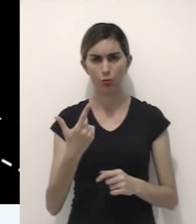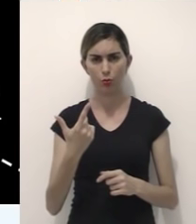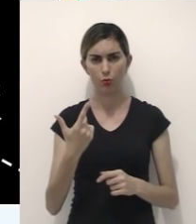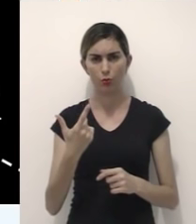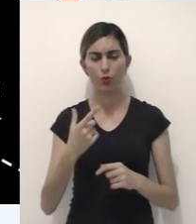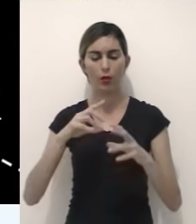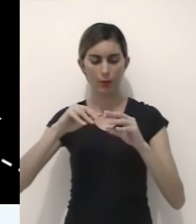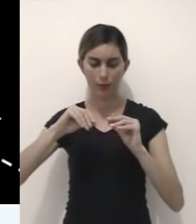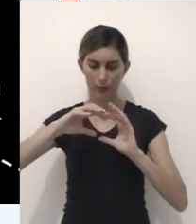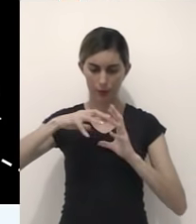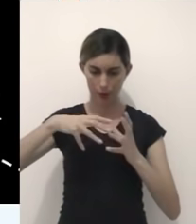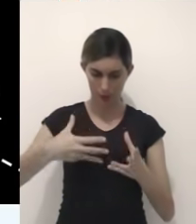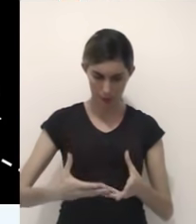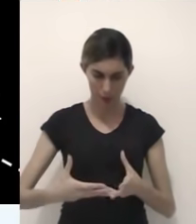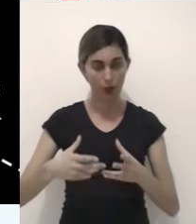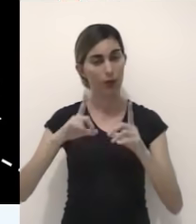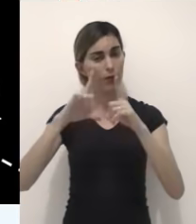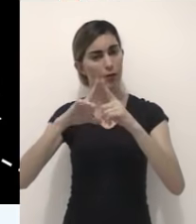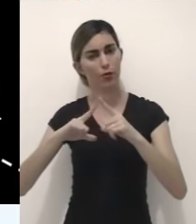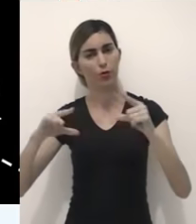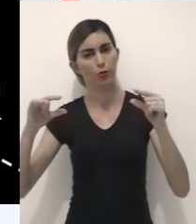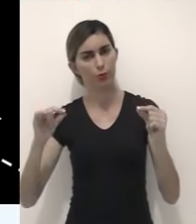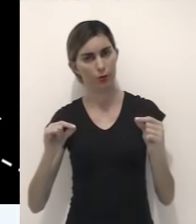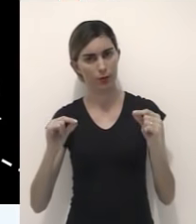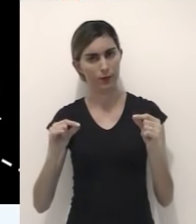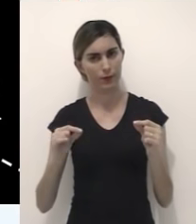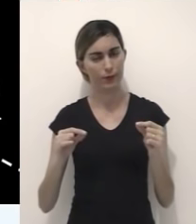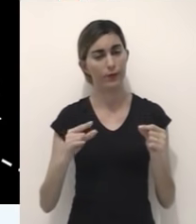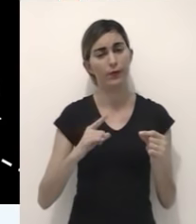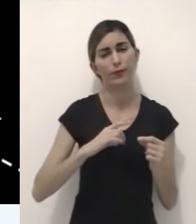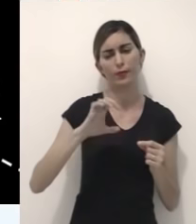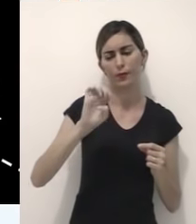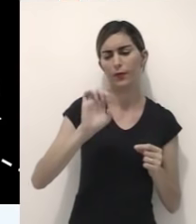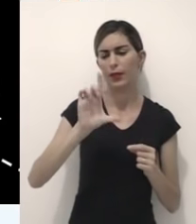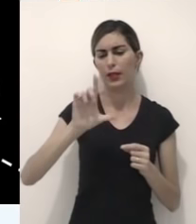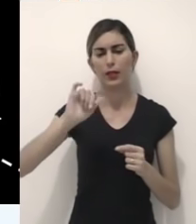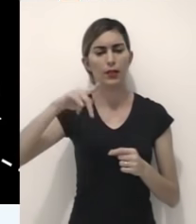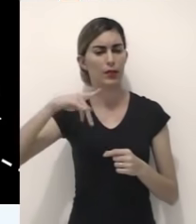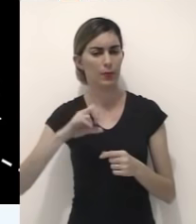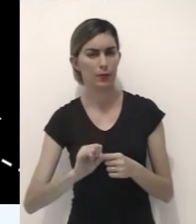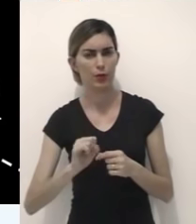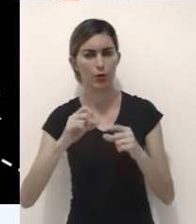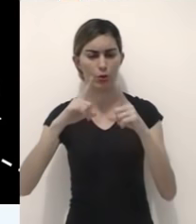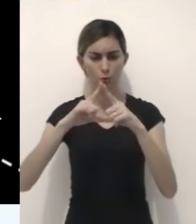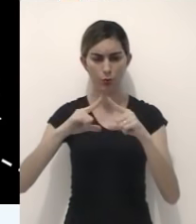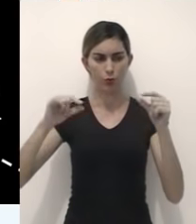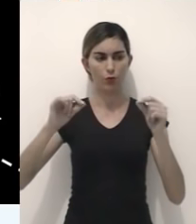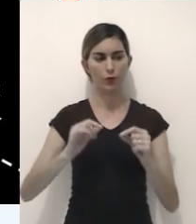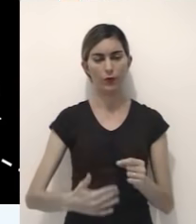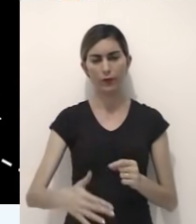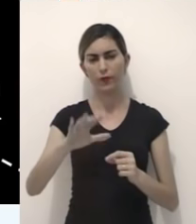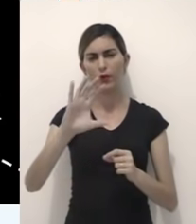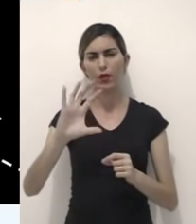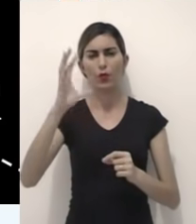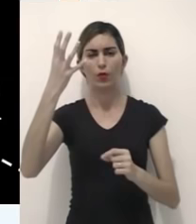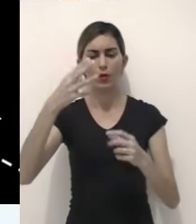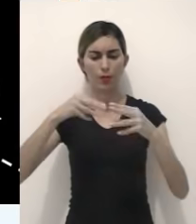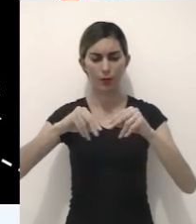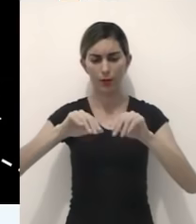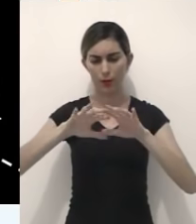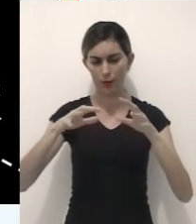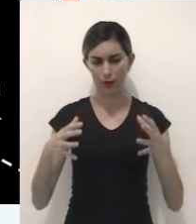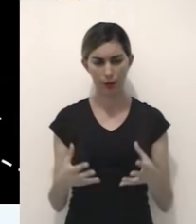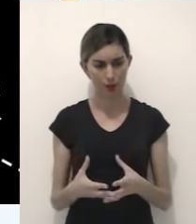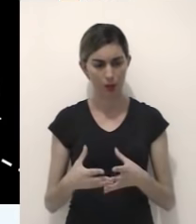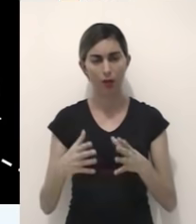Sol, a Terra e a Lua. O eclipse lunar ele vai acontecer quando a